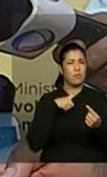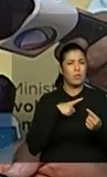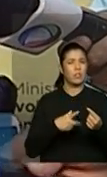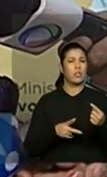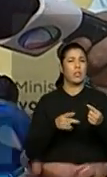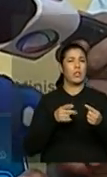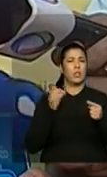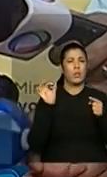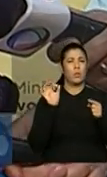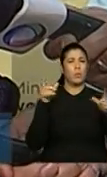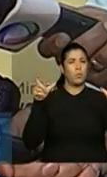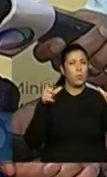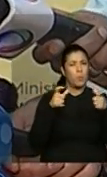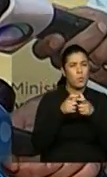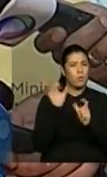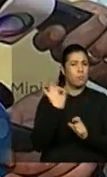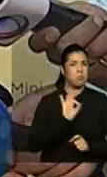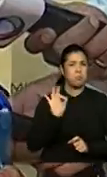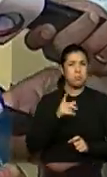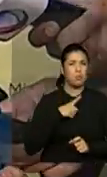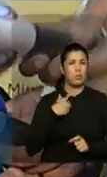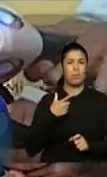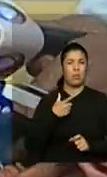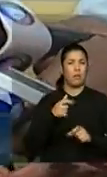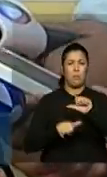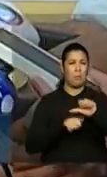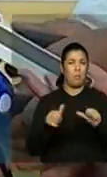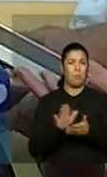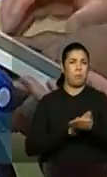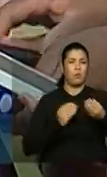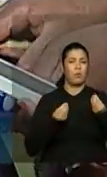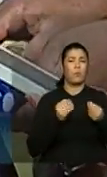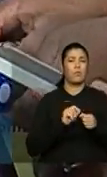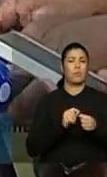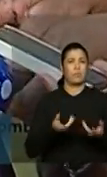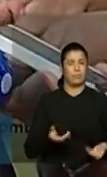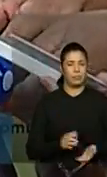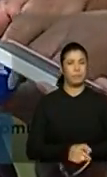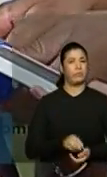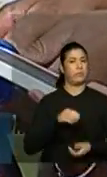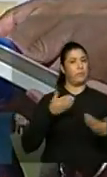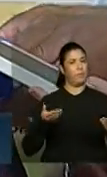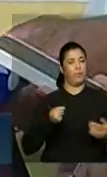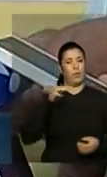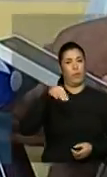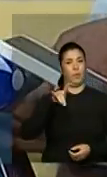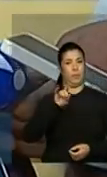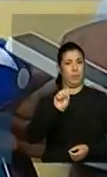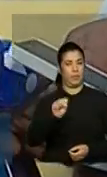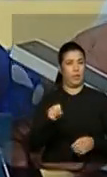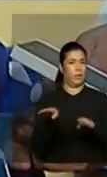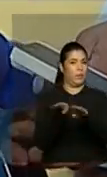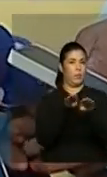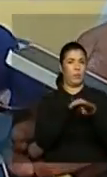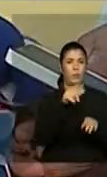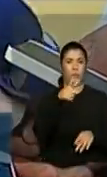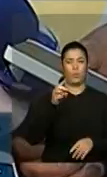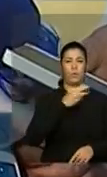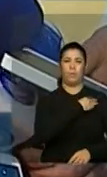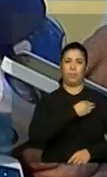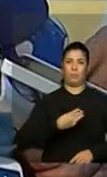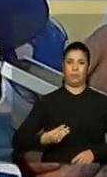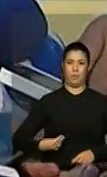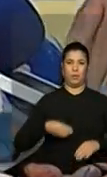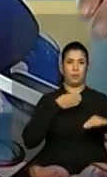está salvaguardado, não se mexe, isso vai ser investido? O MDS, assim como todos os ministérios, participa de um